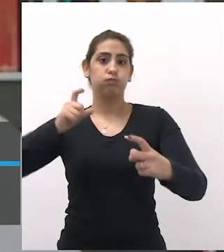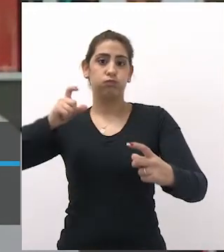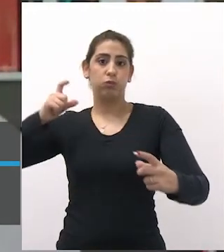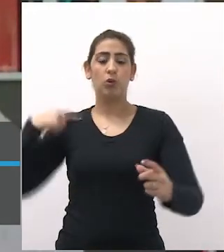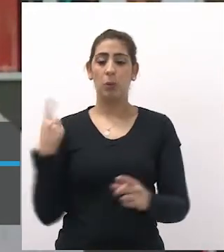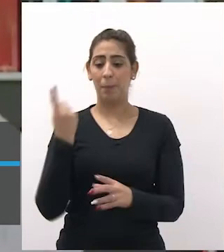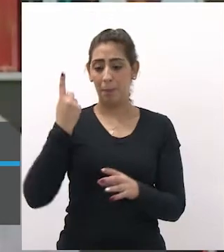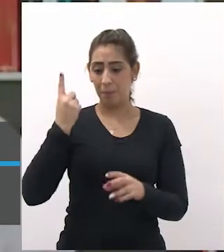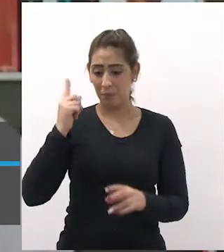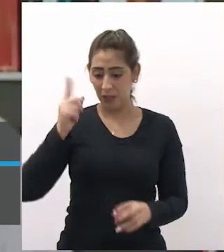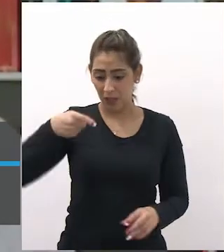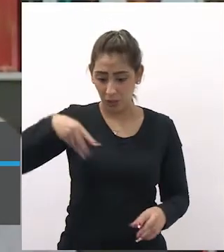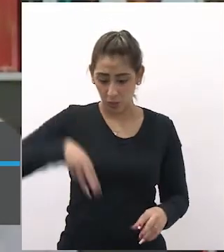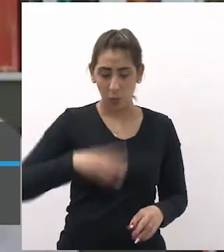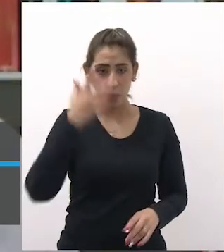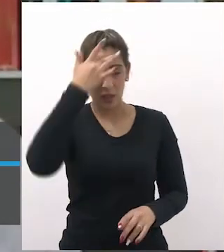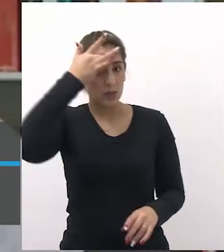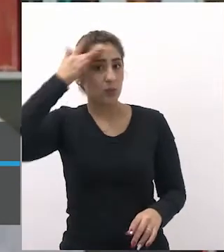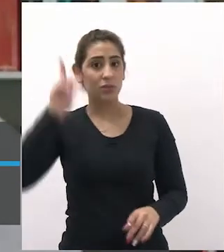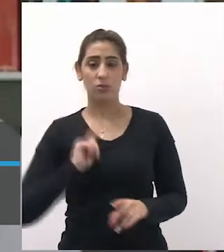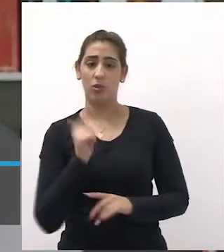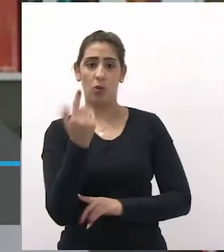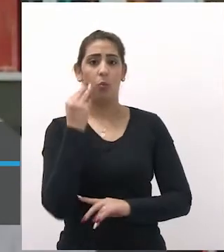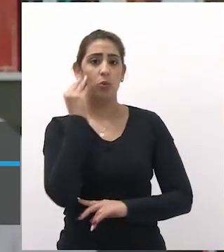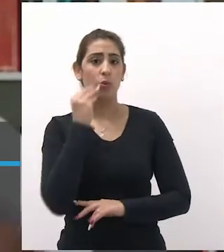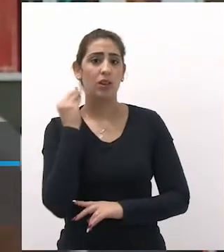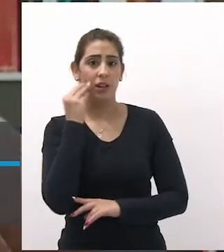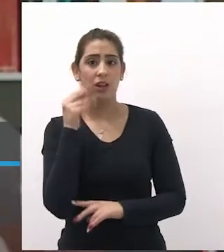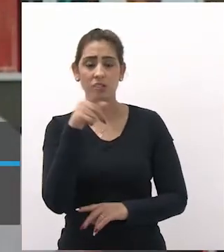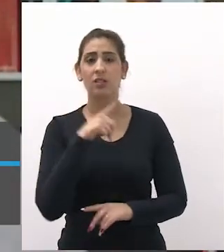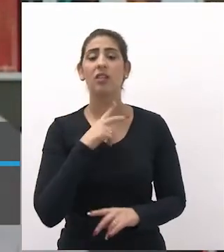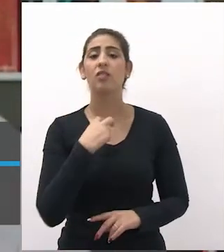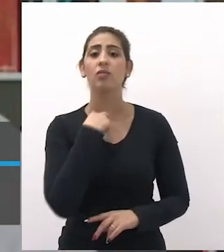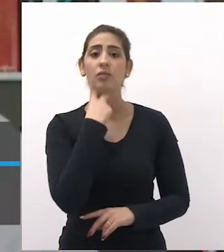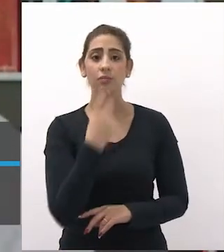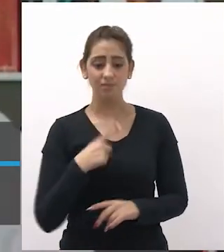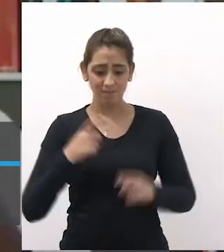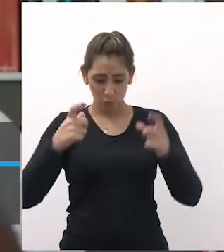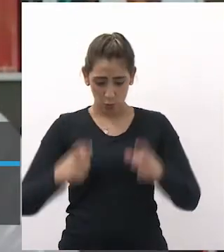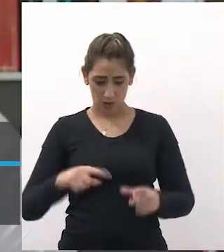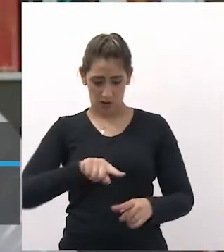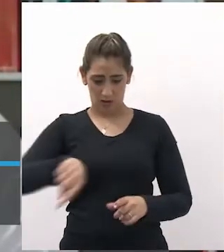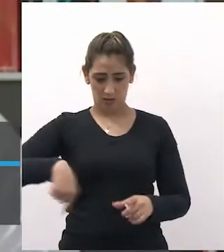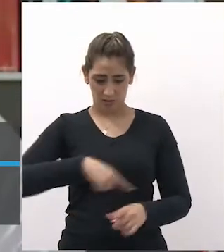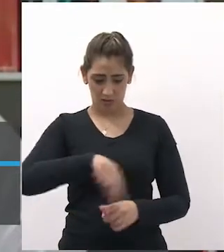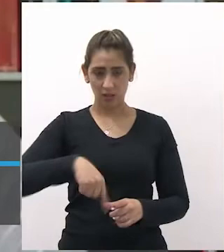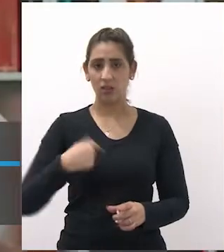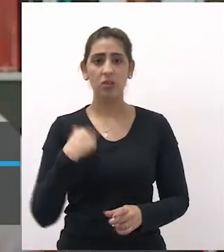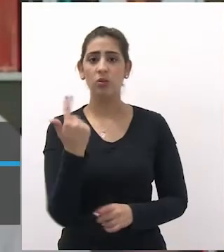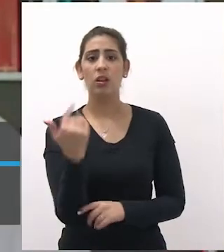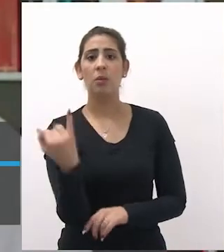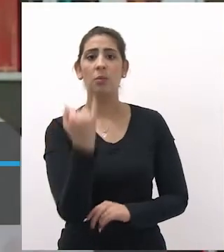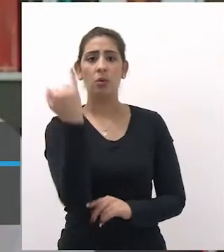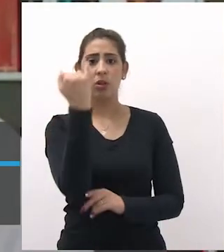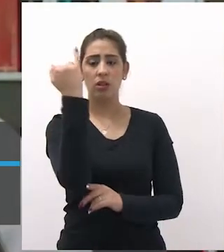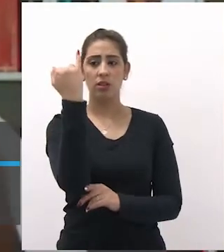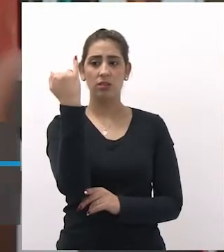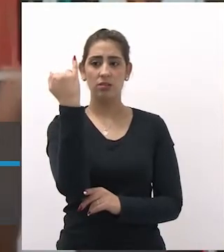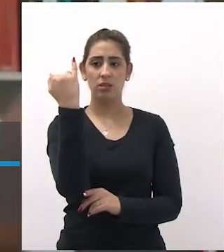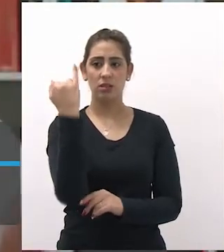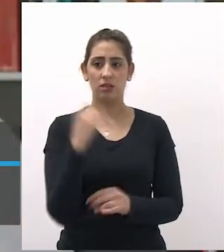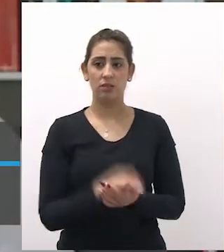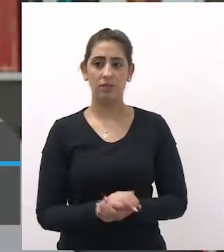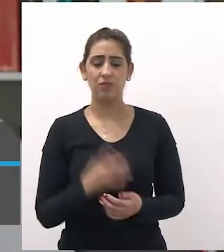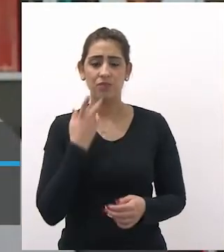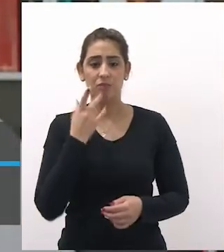de pessoas que não está tendo a oportunidade de ter essa voz, de estar num espaço como esse, falando sobre a importância de você tratar o outro como ser